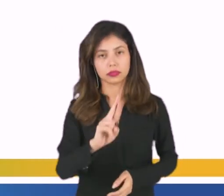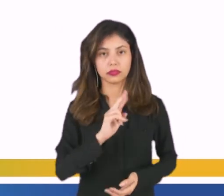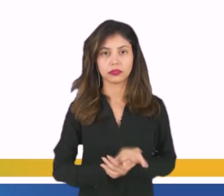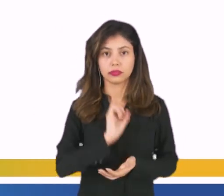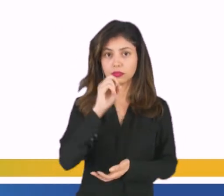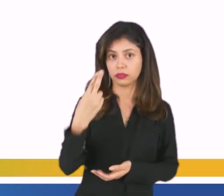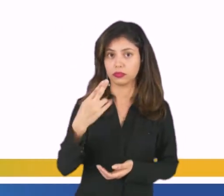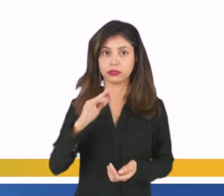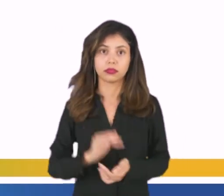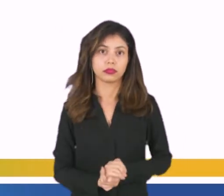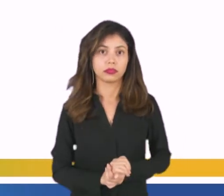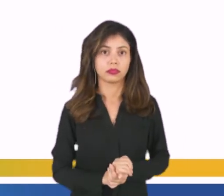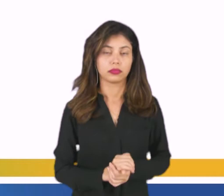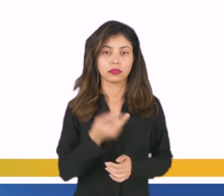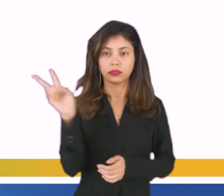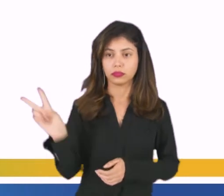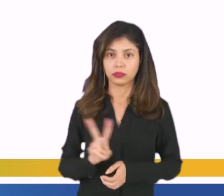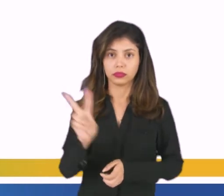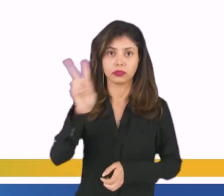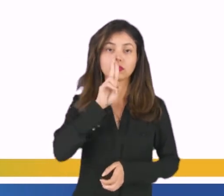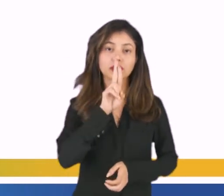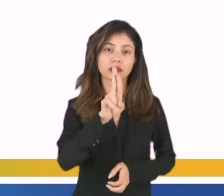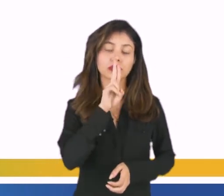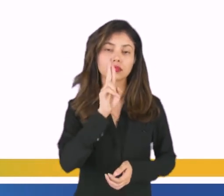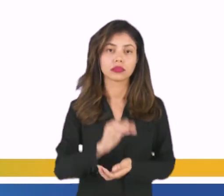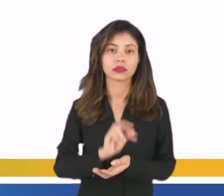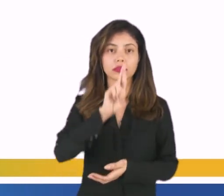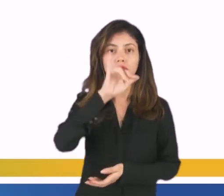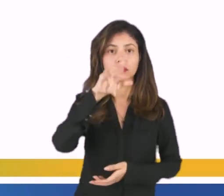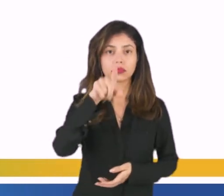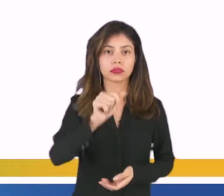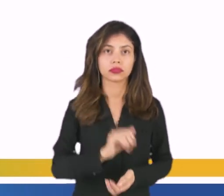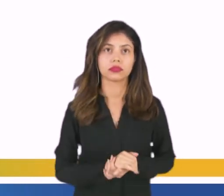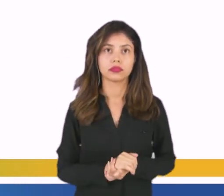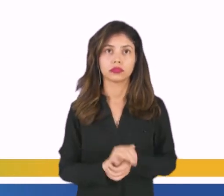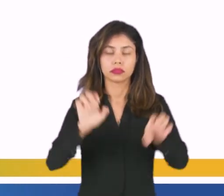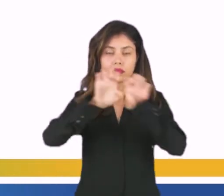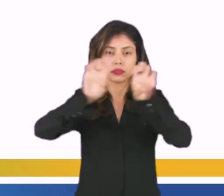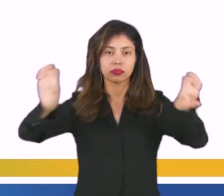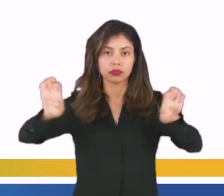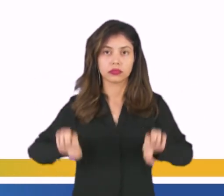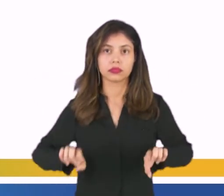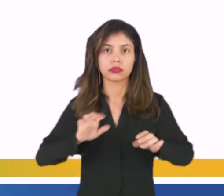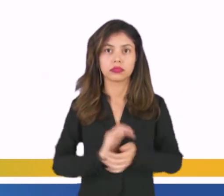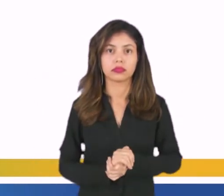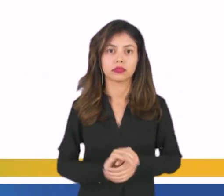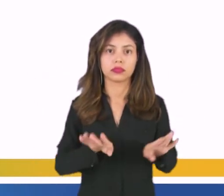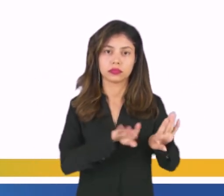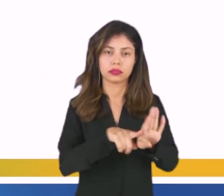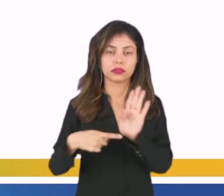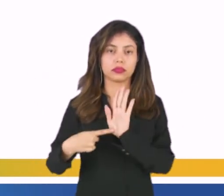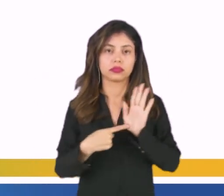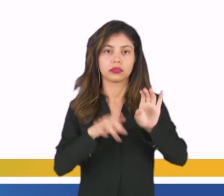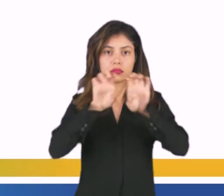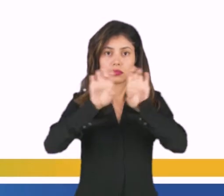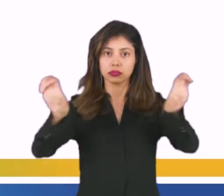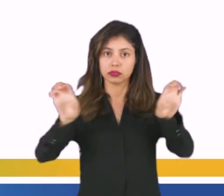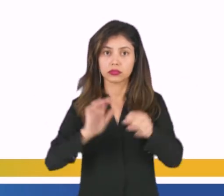resolução ou são solução raízes para essa inequação quadrática. Então, percebam que